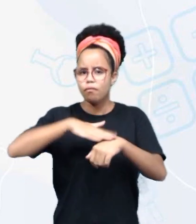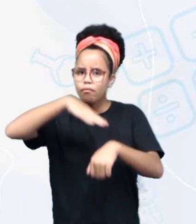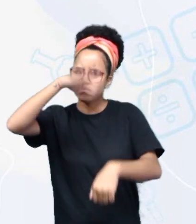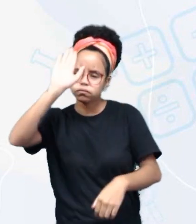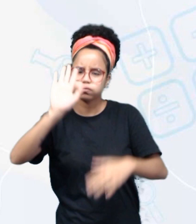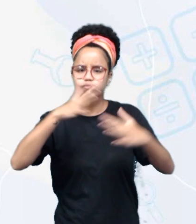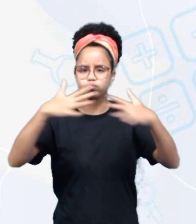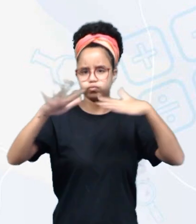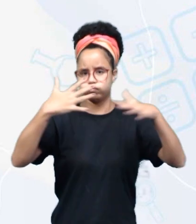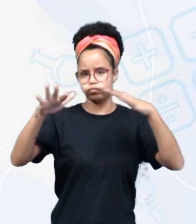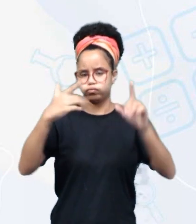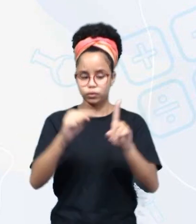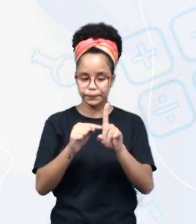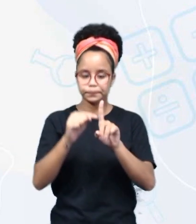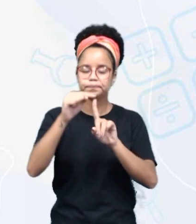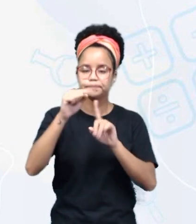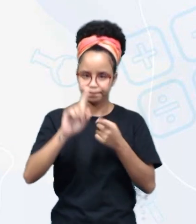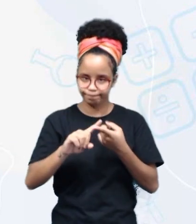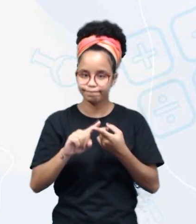a temperatura.